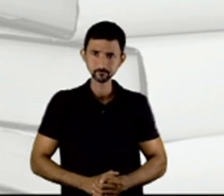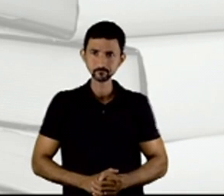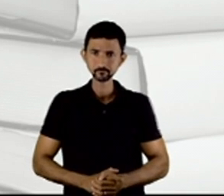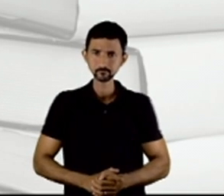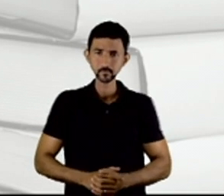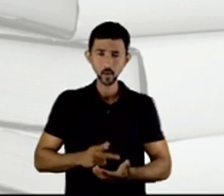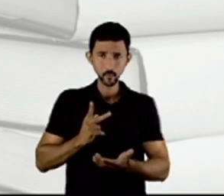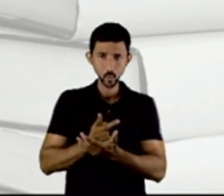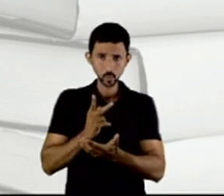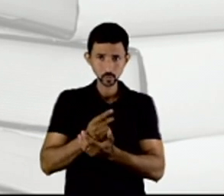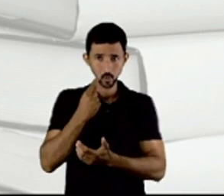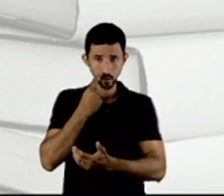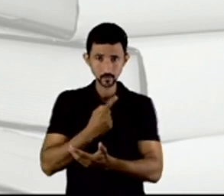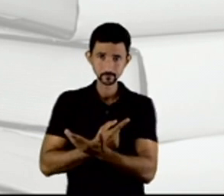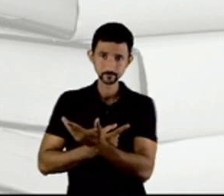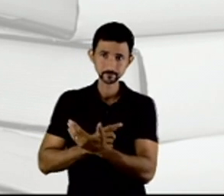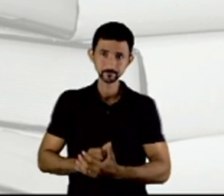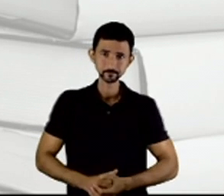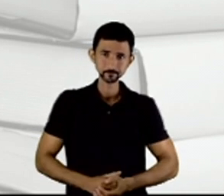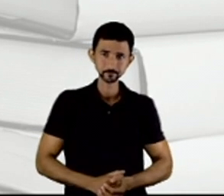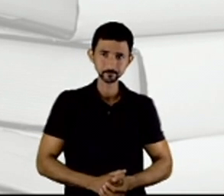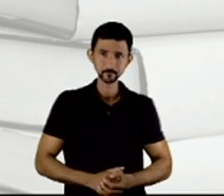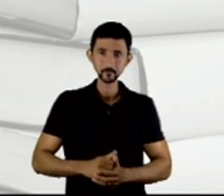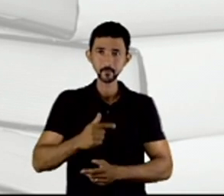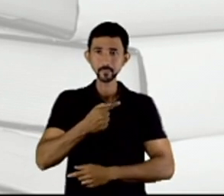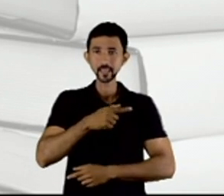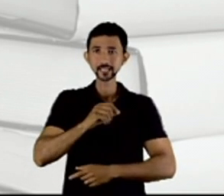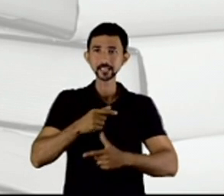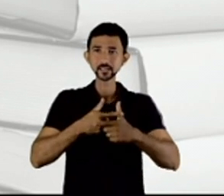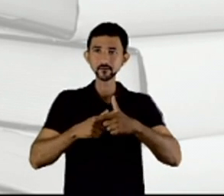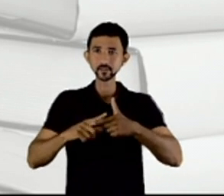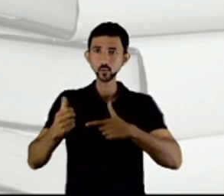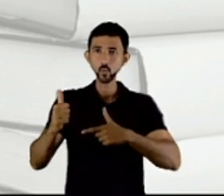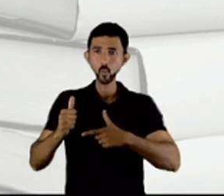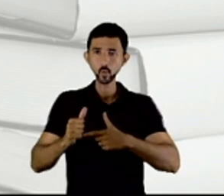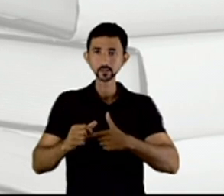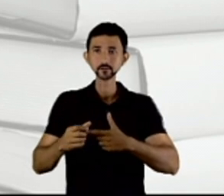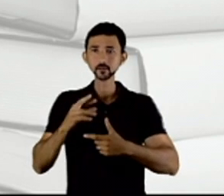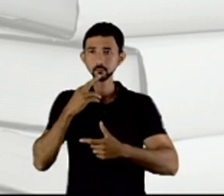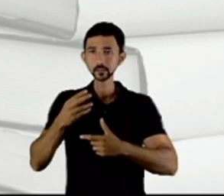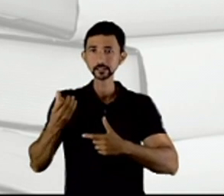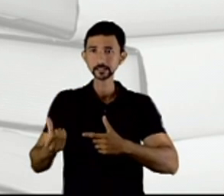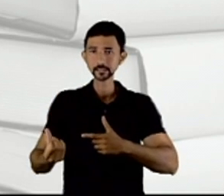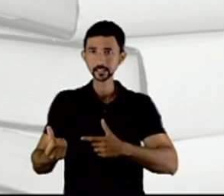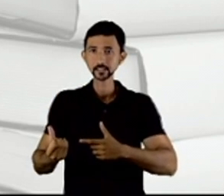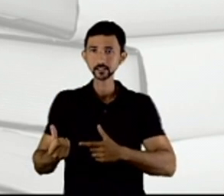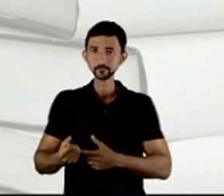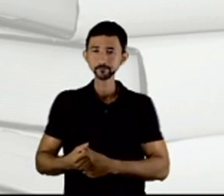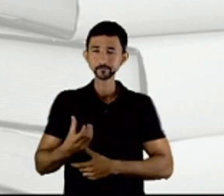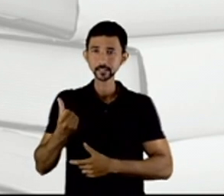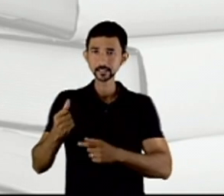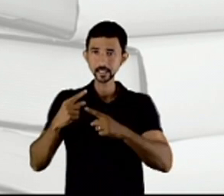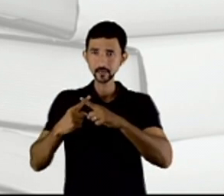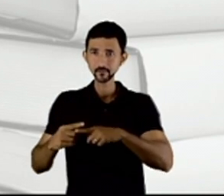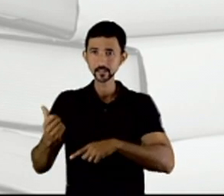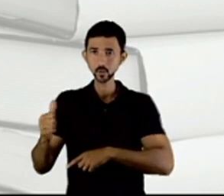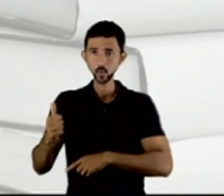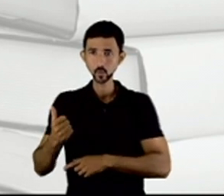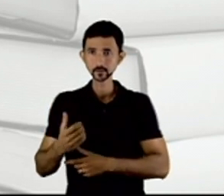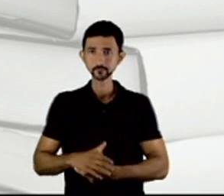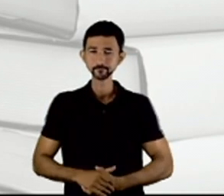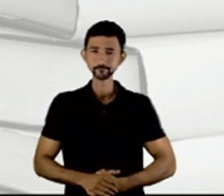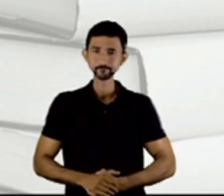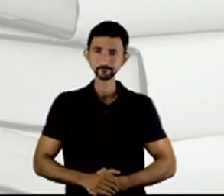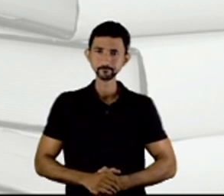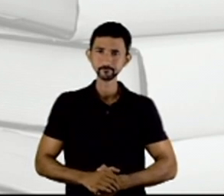pouco de continuidade. 70 por 11, 6. 6 vezes 11 dá